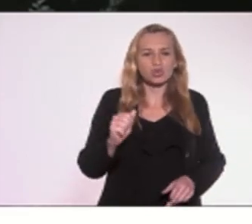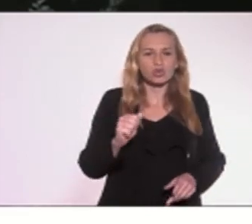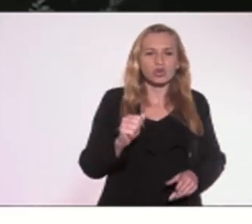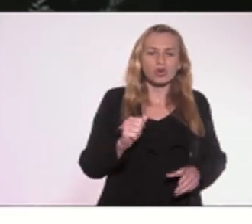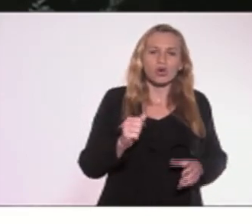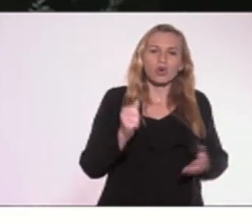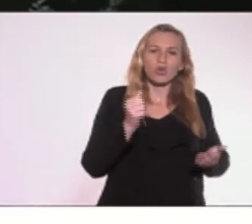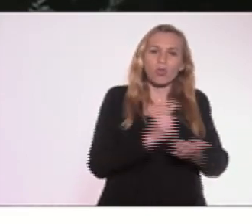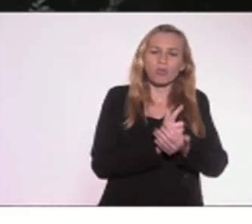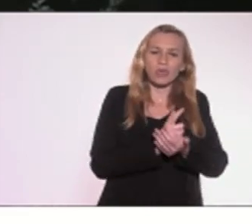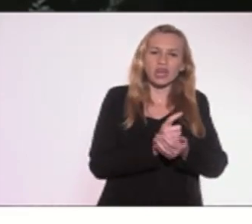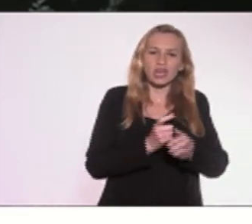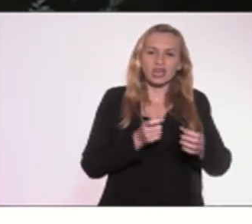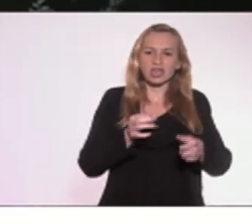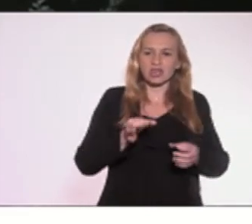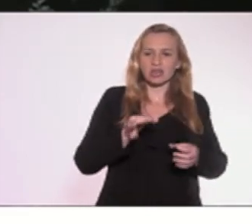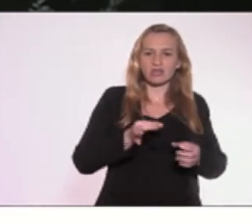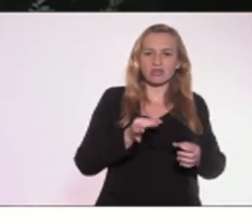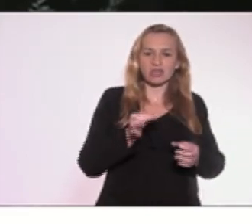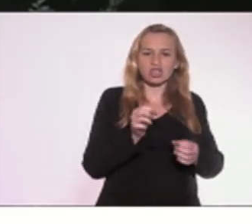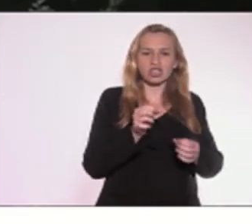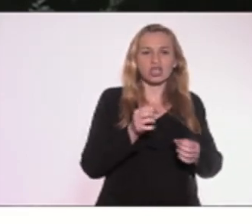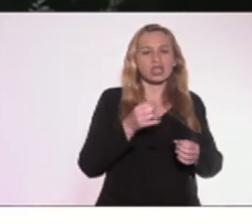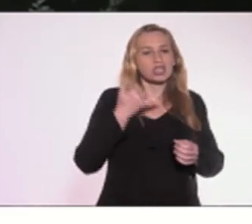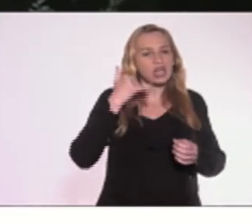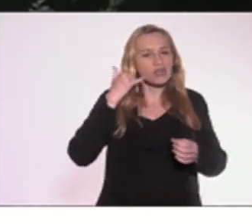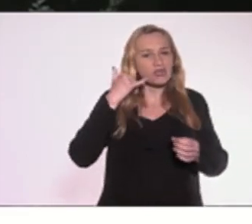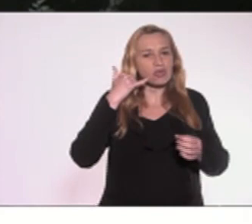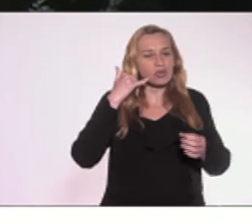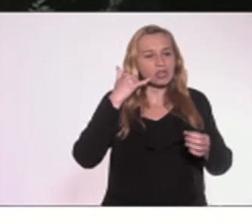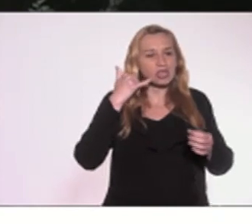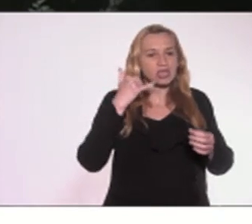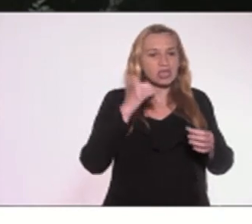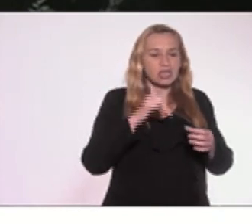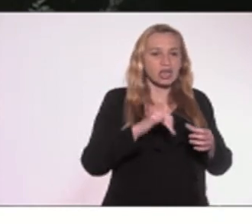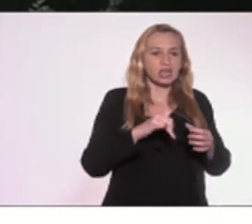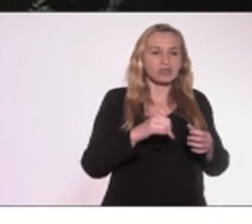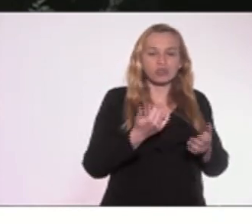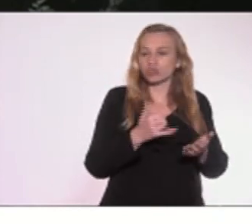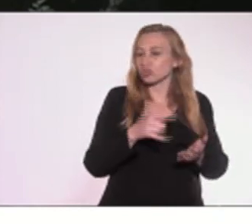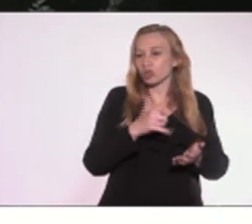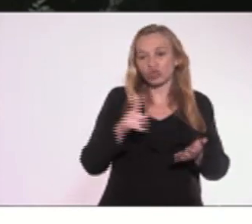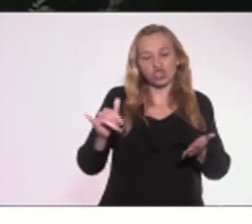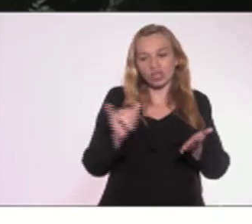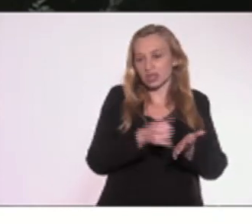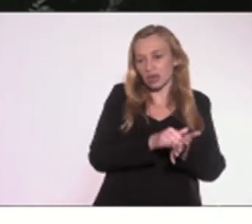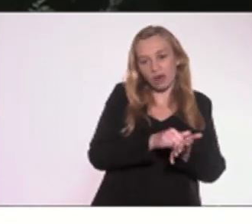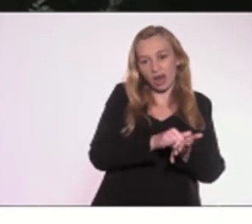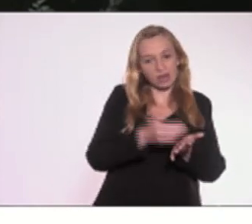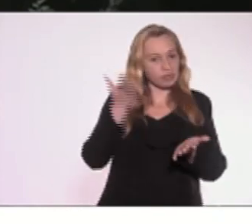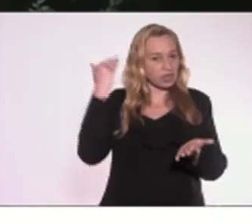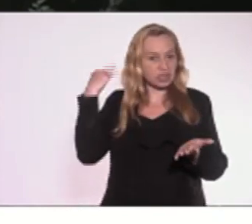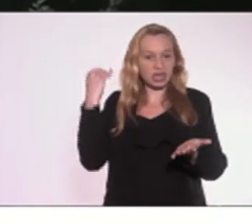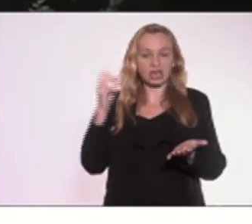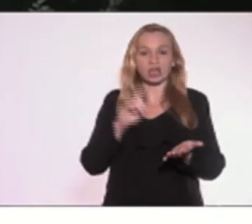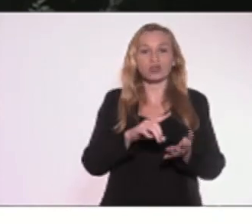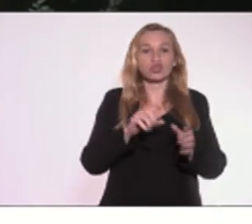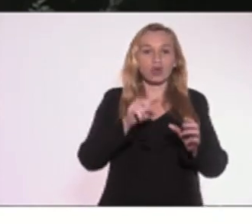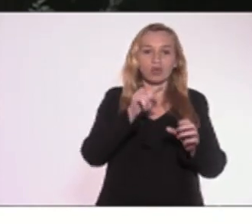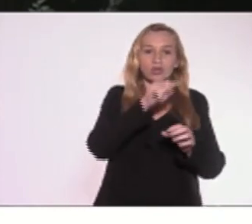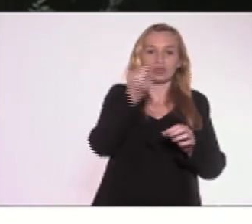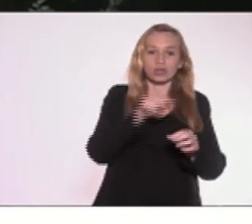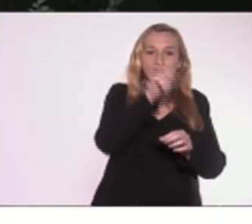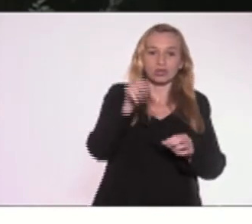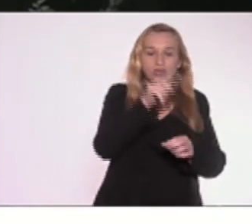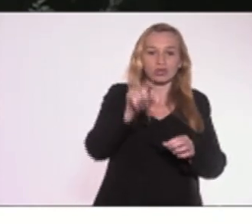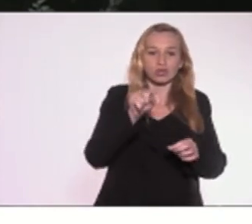ficha de telefone. Comecei a ligar para todo mundo. Lá não existia celular naquela época. Comecei a ligar, liguei para a